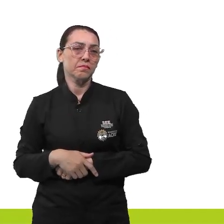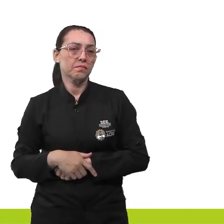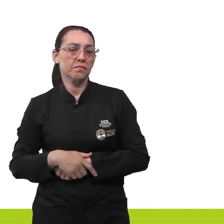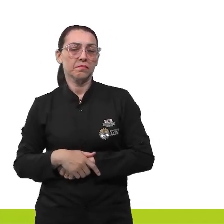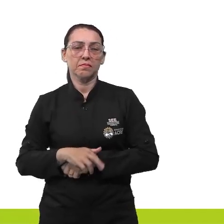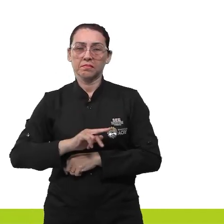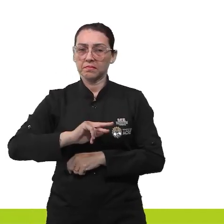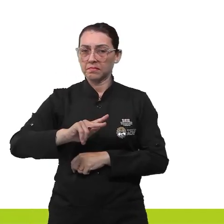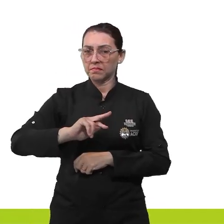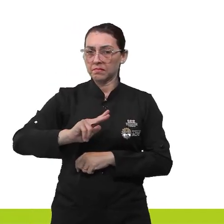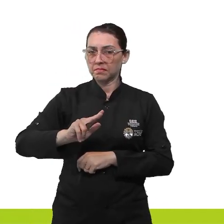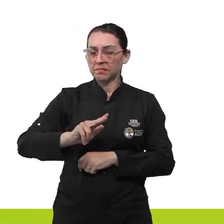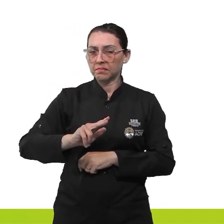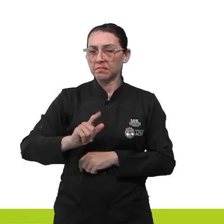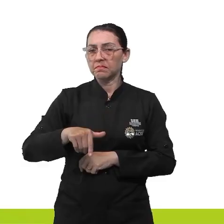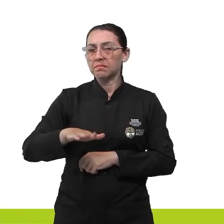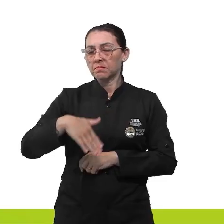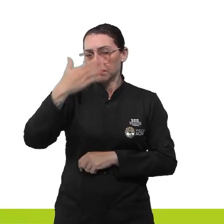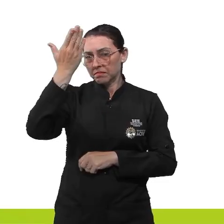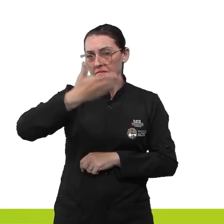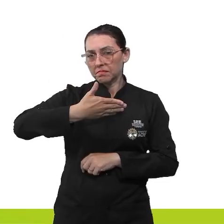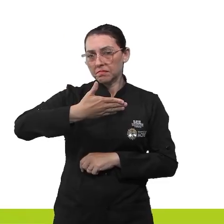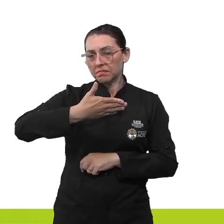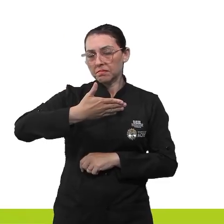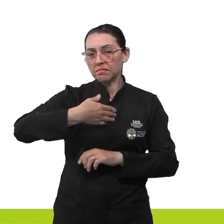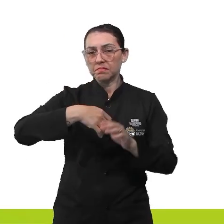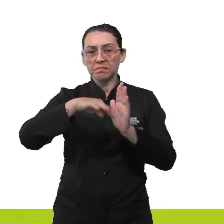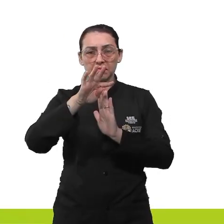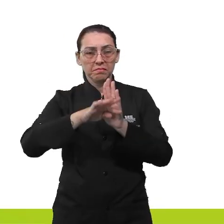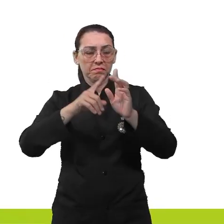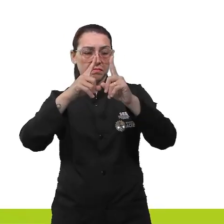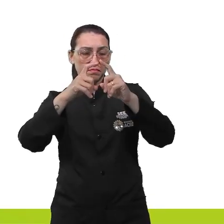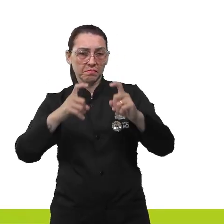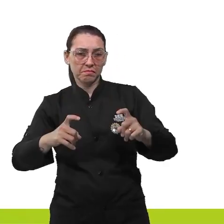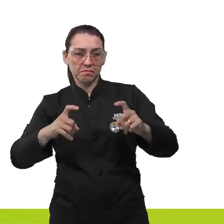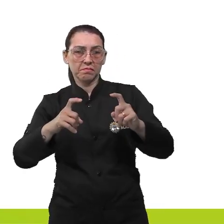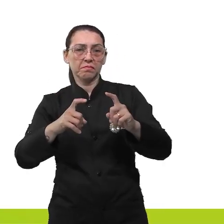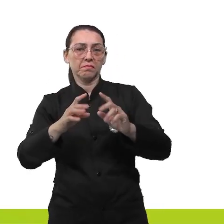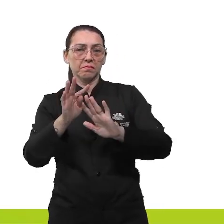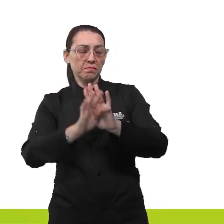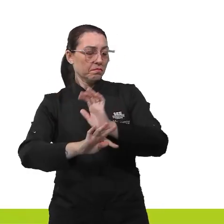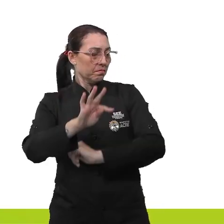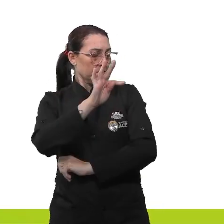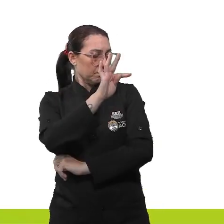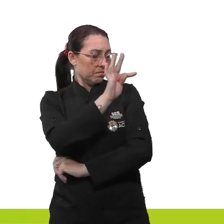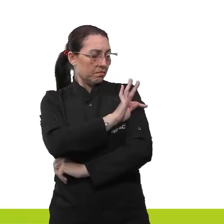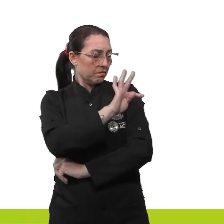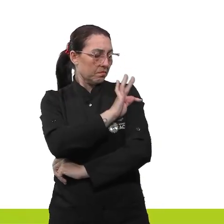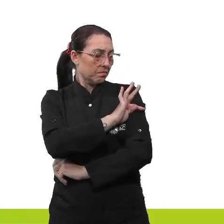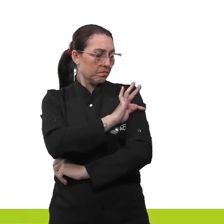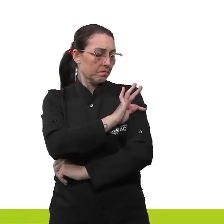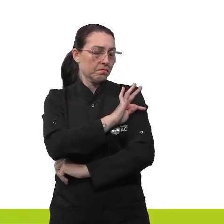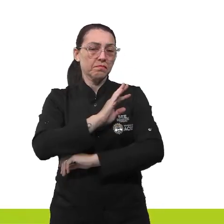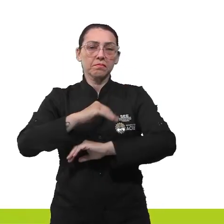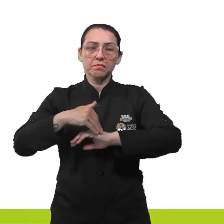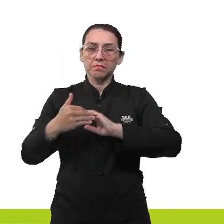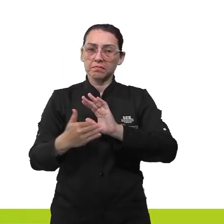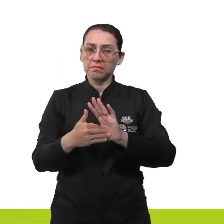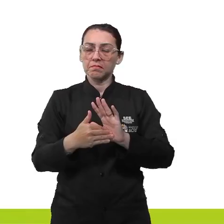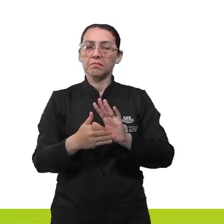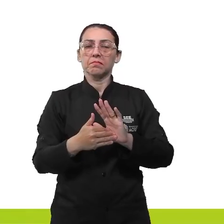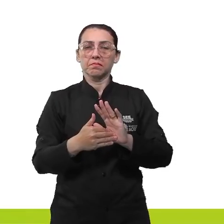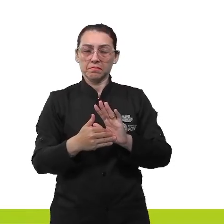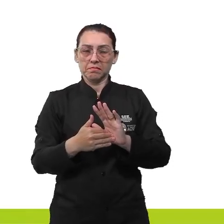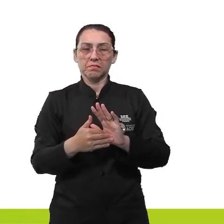não é o texto, porque quem é que comprova? Né? São os textos científicos, são texto técnico. Eu preciso de evidências, é toda uma questão